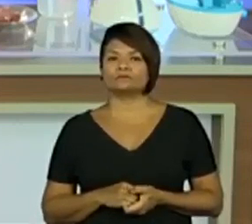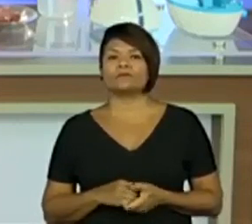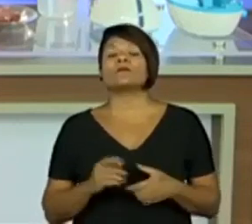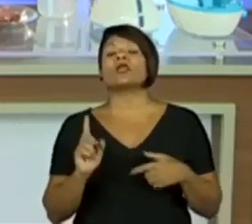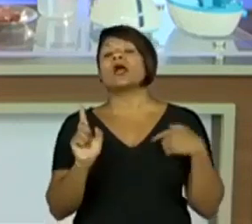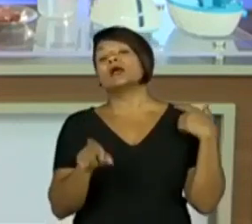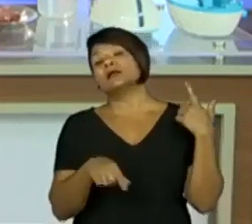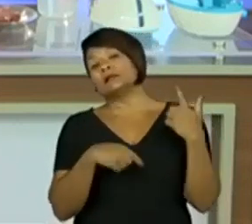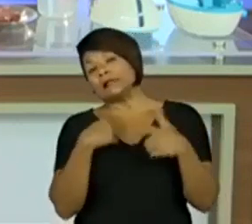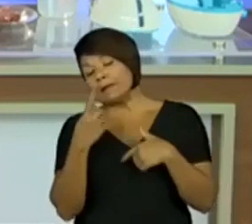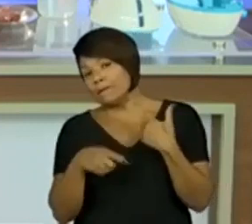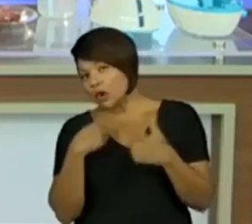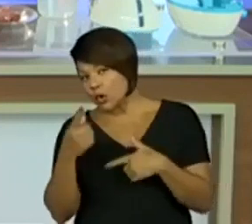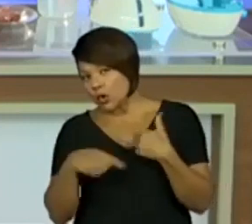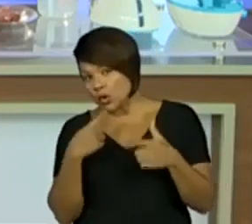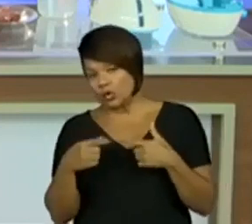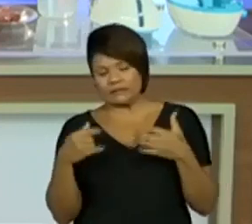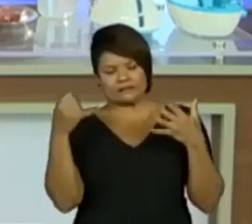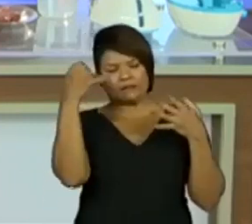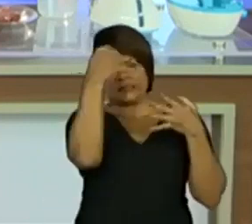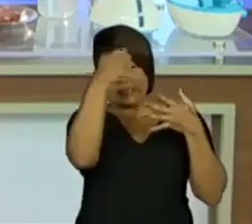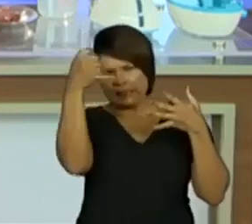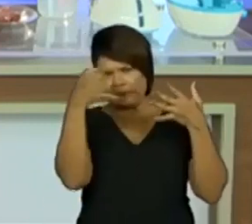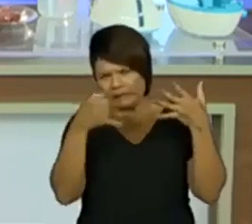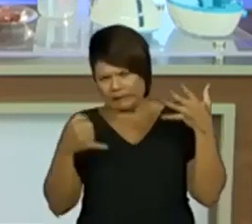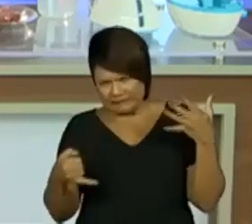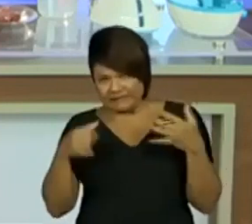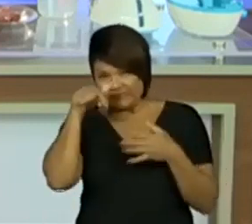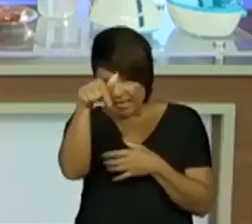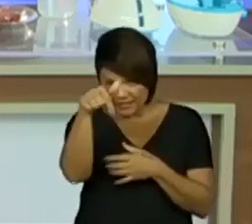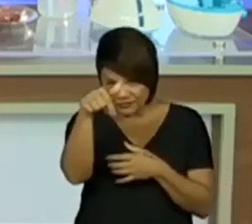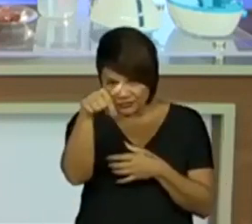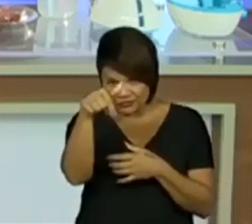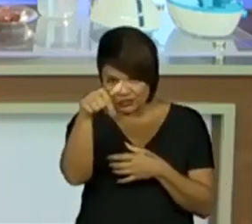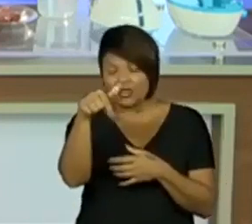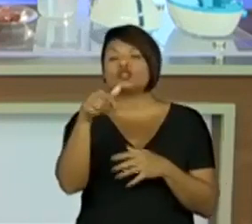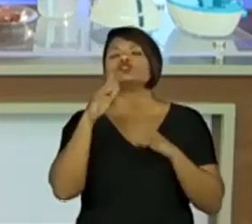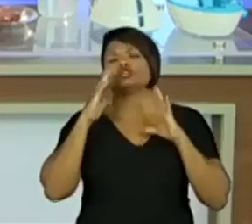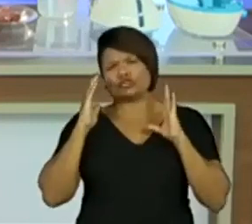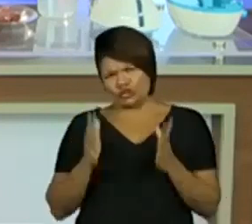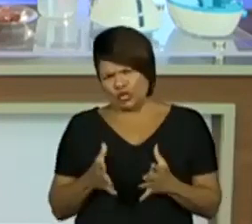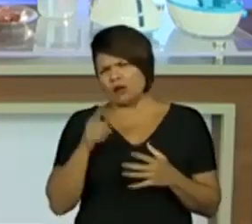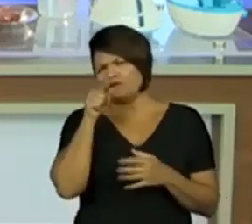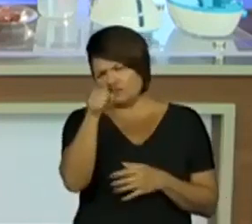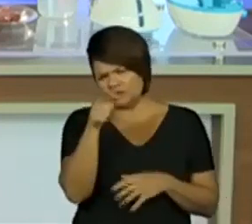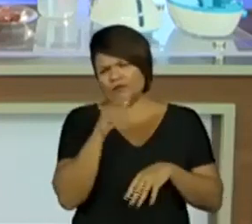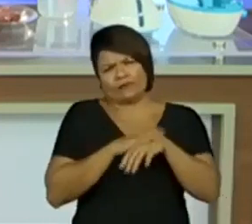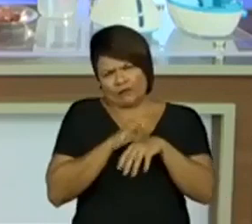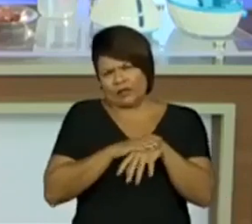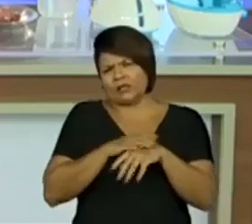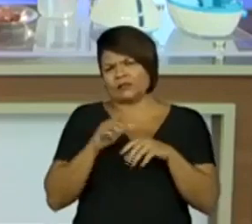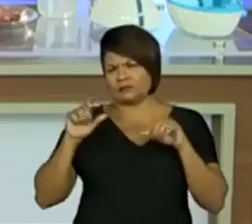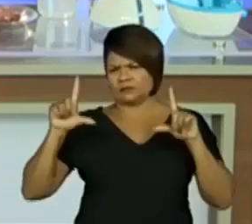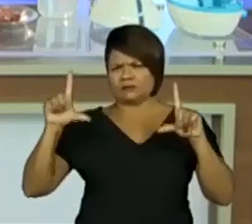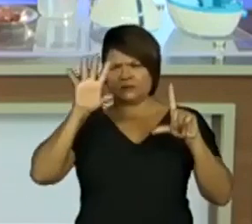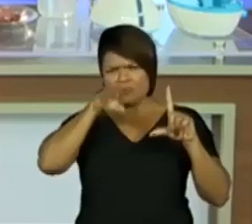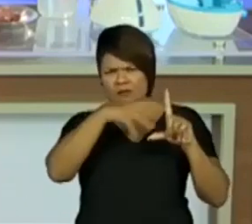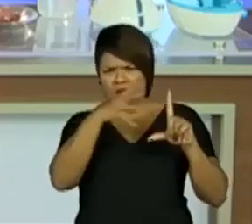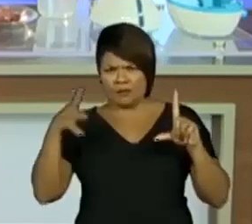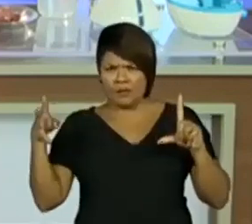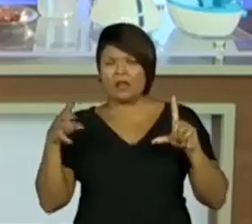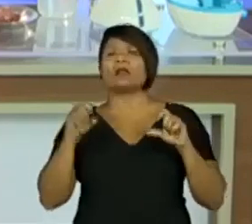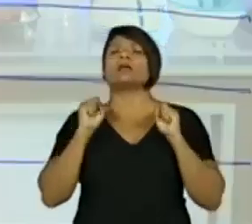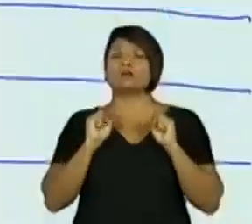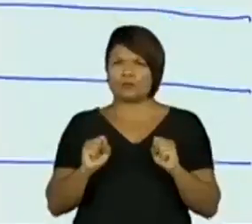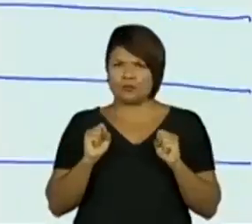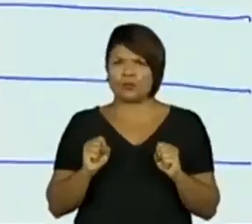Depois que vocês contarem as 7 linhas e terem construído, ou quem construiu a tabela, vai